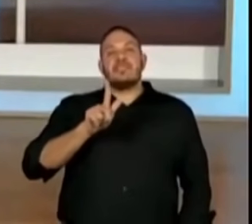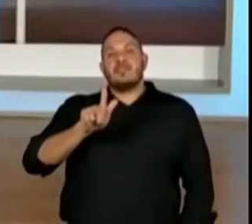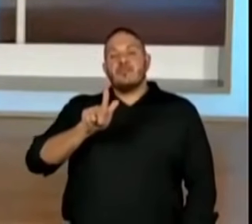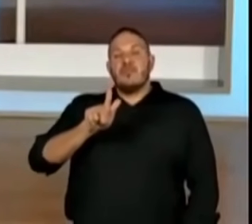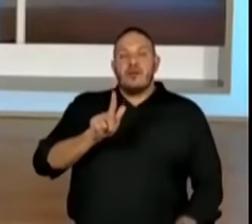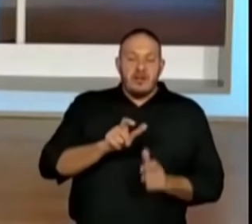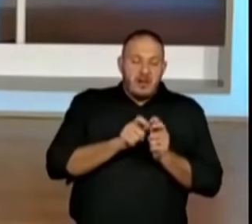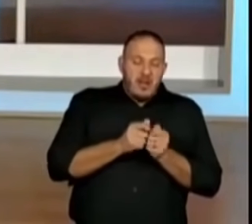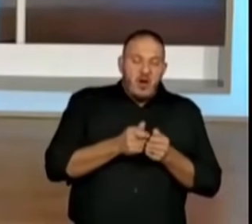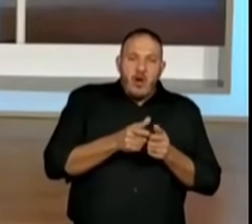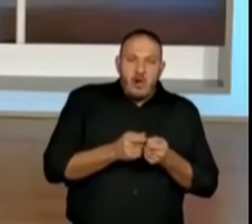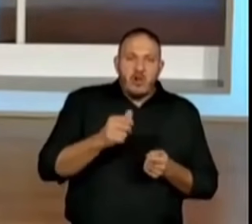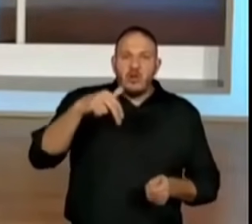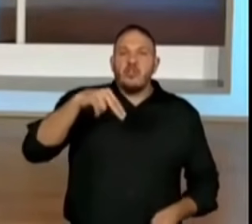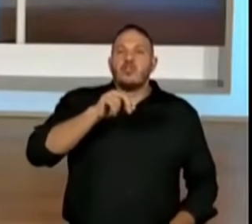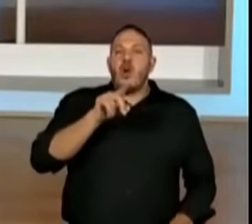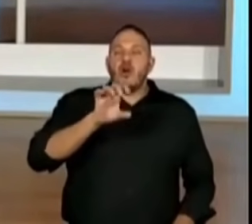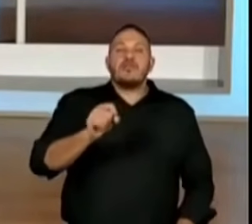é